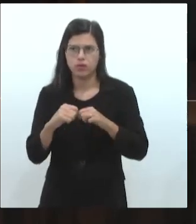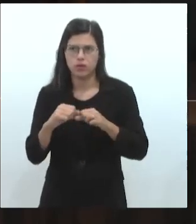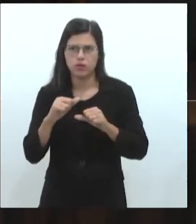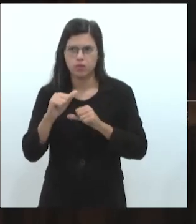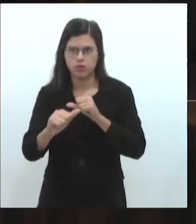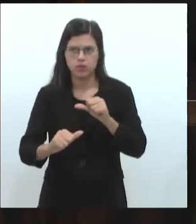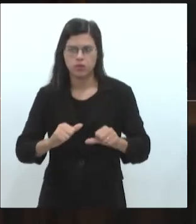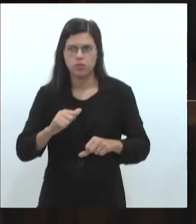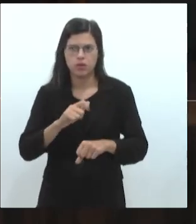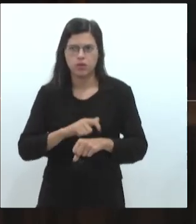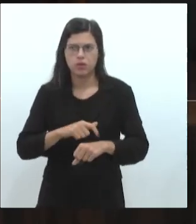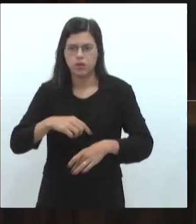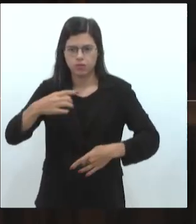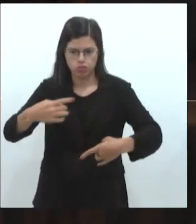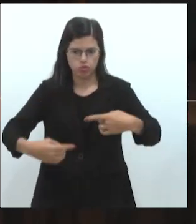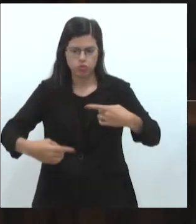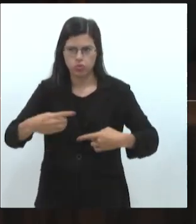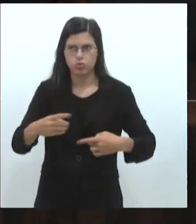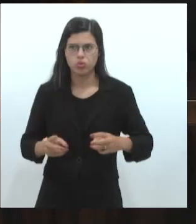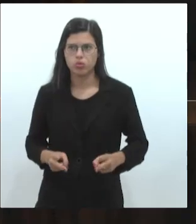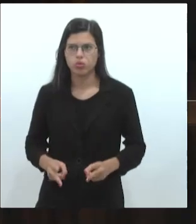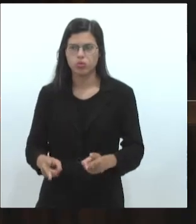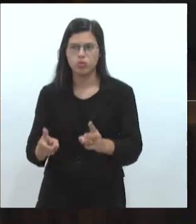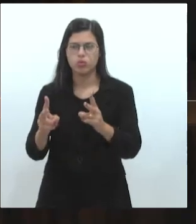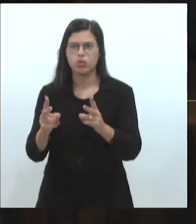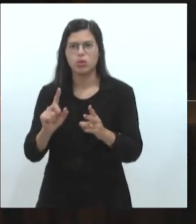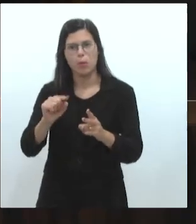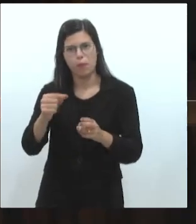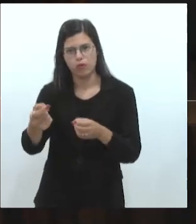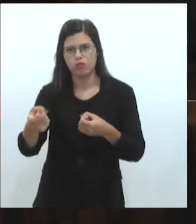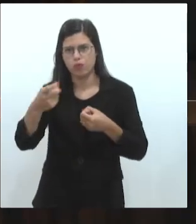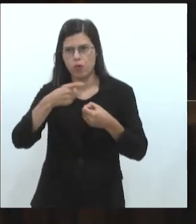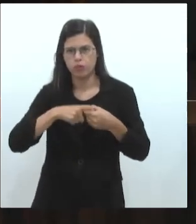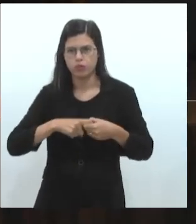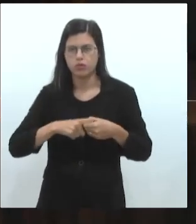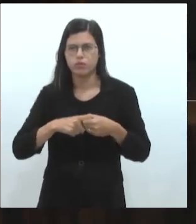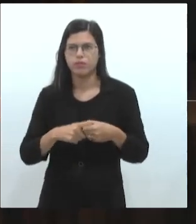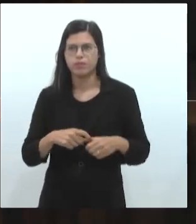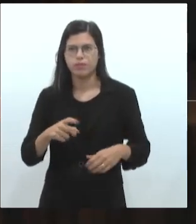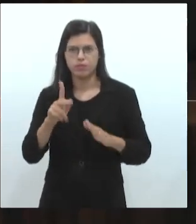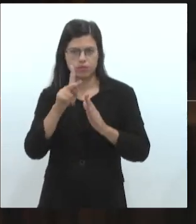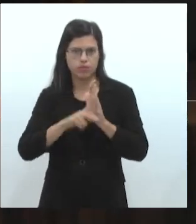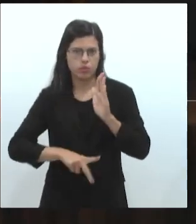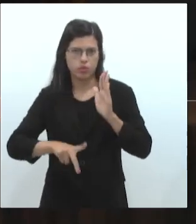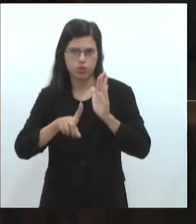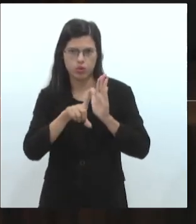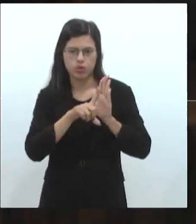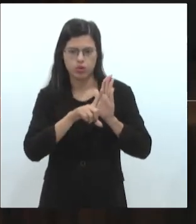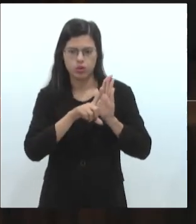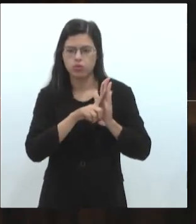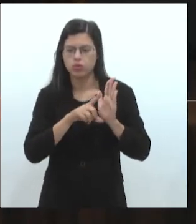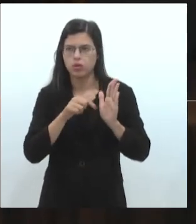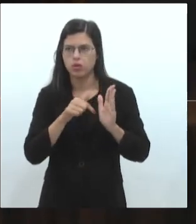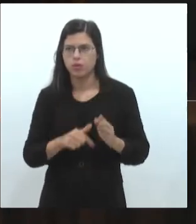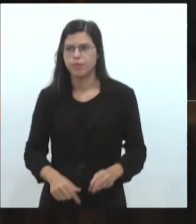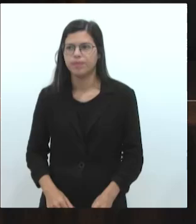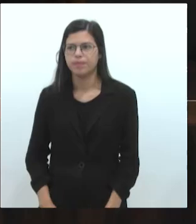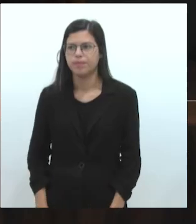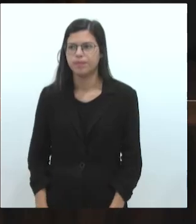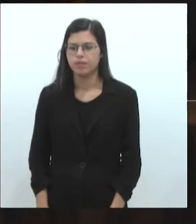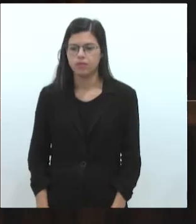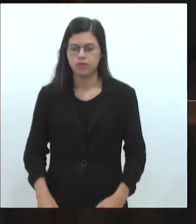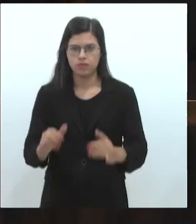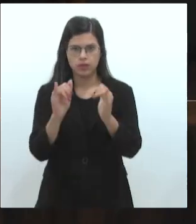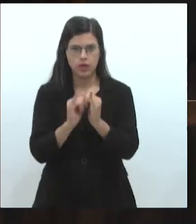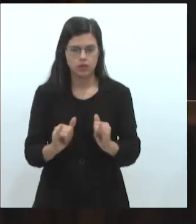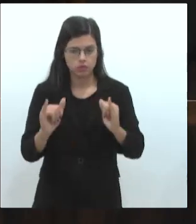tempo à discussão. Seguimos a pauta e retornamos para o projeto assim que houver uma análise.